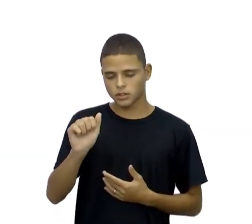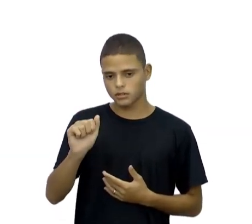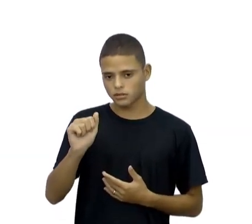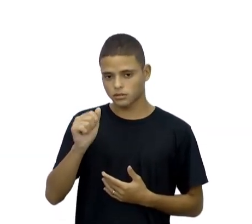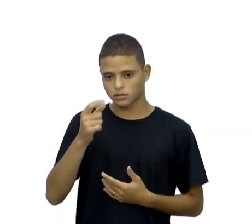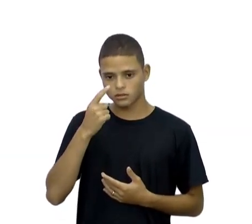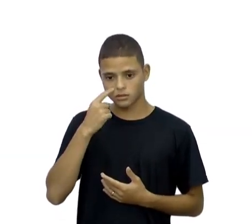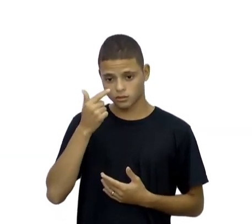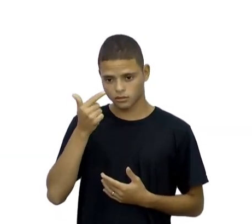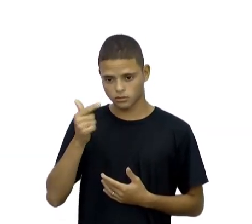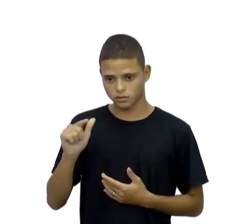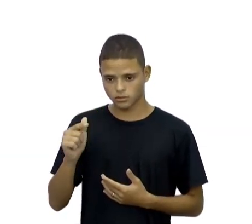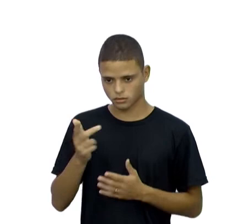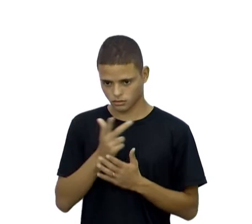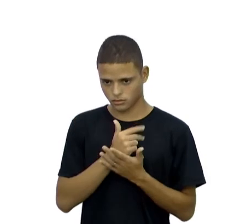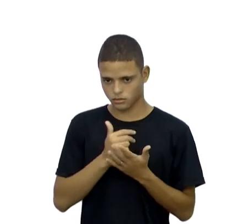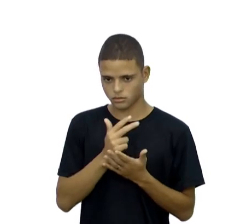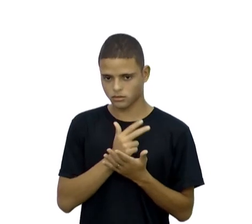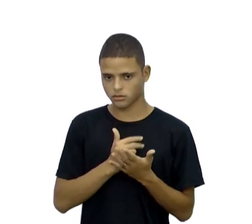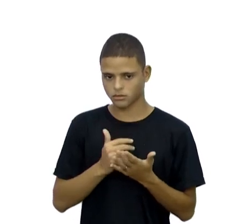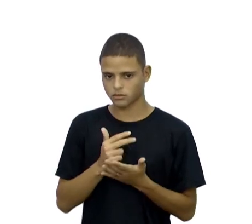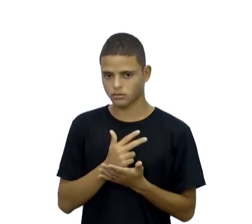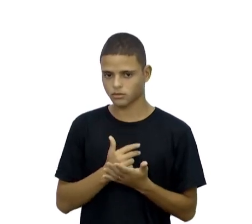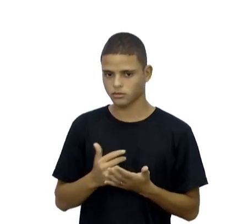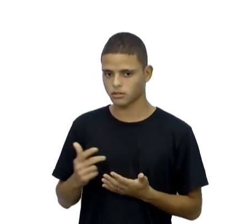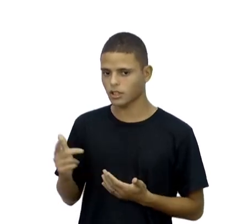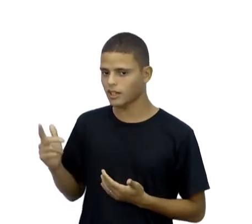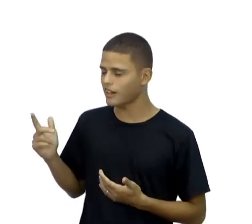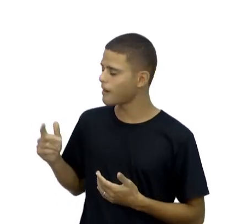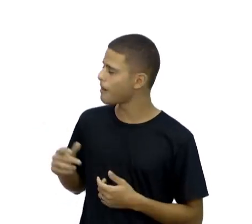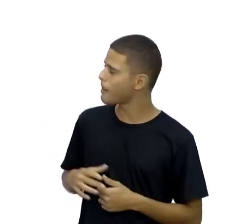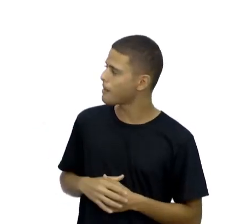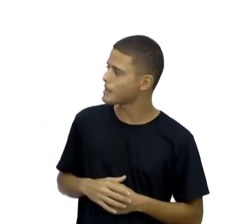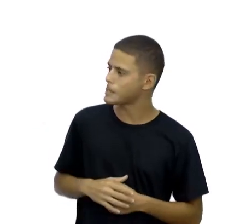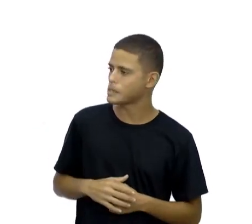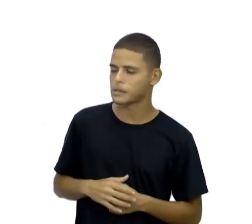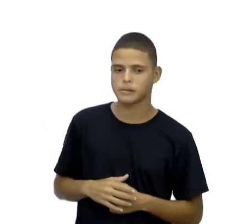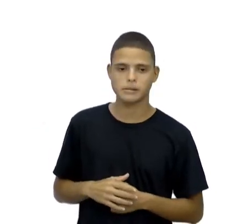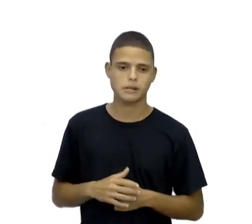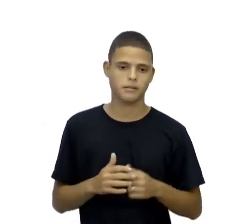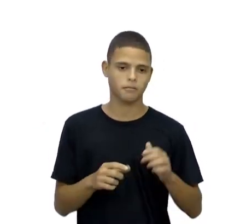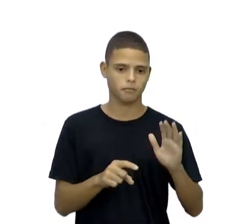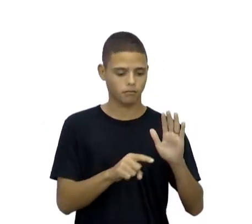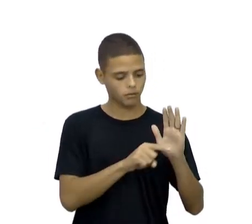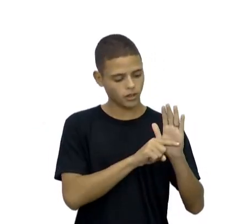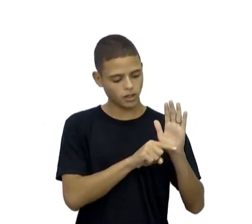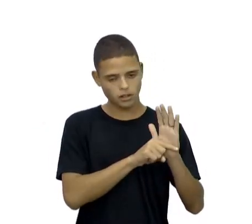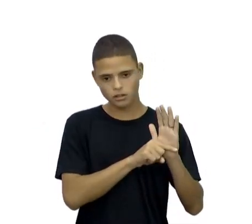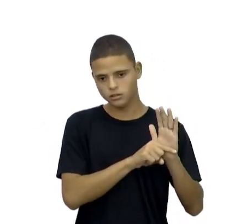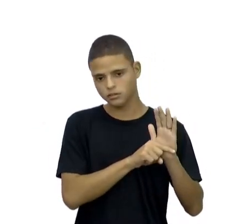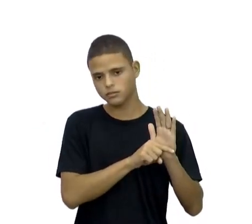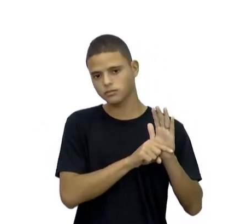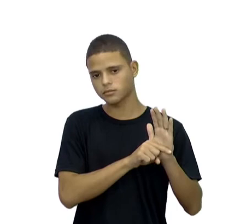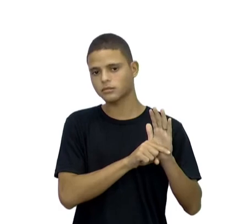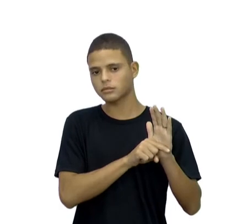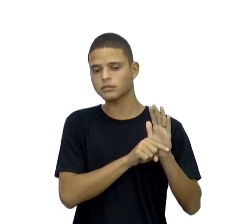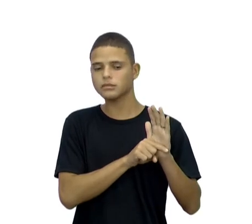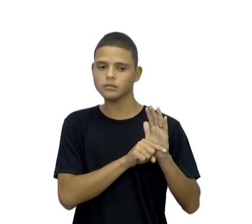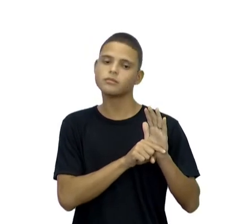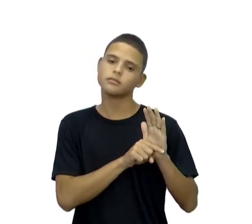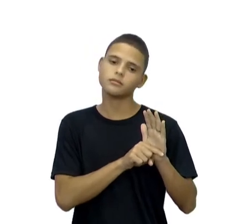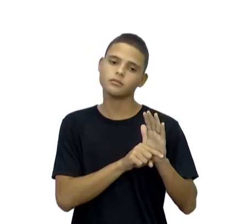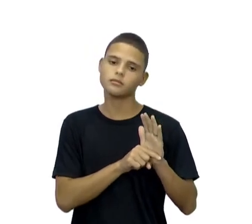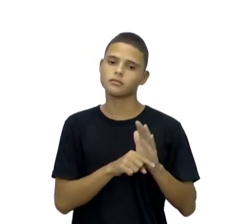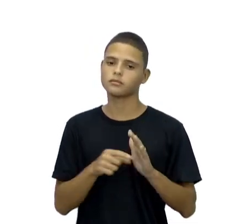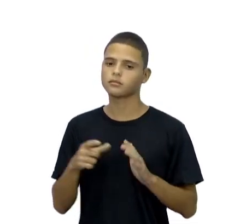mais bonitinho. Então, na pilha, ó, tem um lugar, vou chamar aqui de menos, né? Ele tem mais elétrons livres